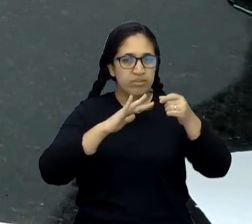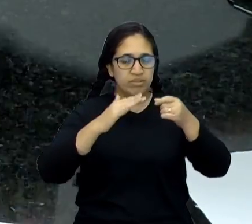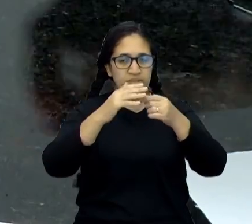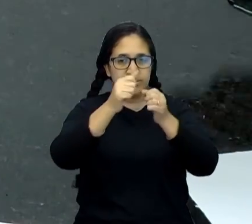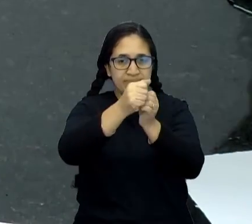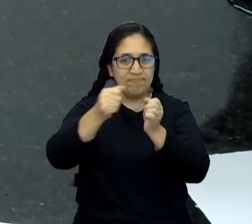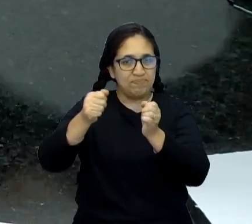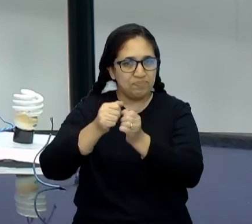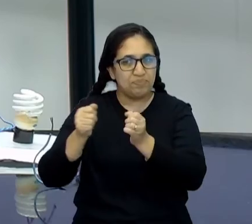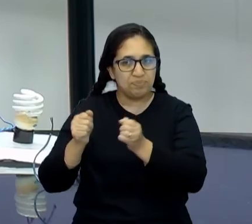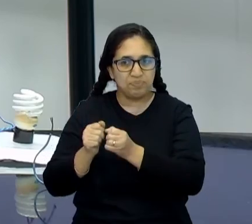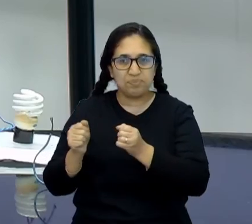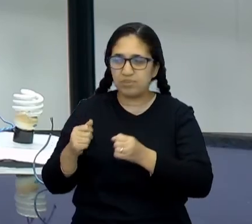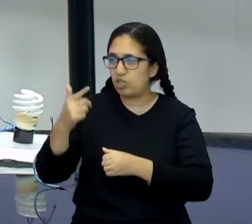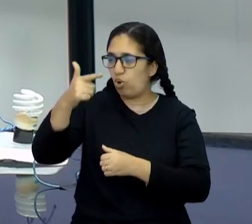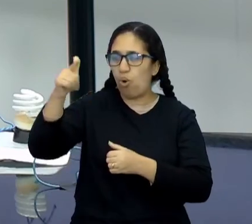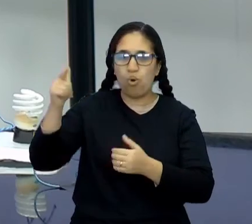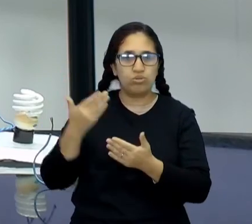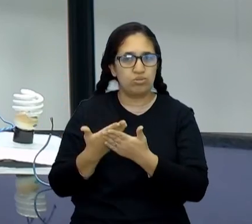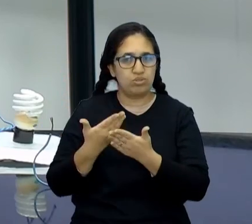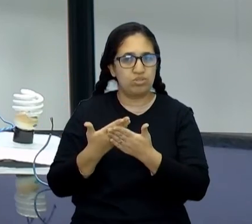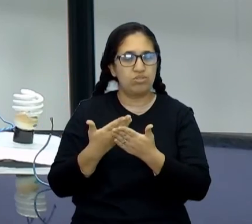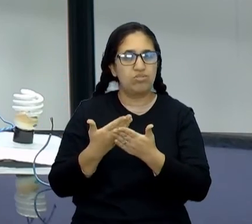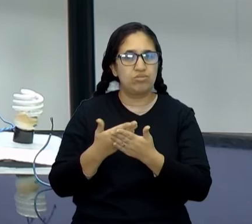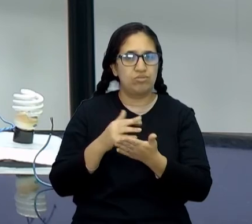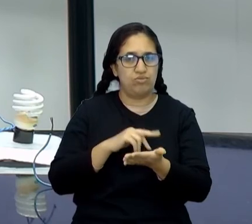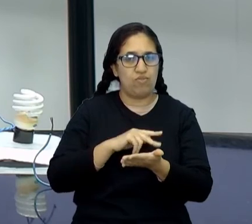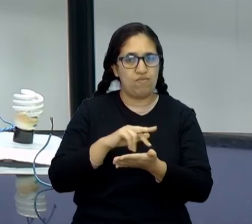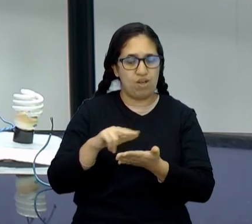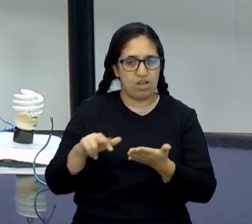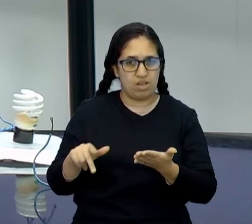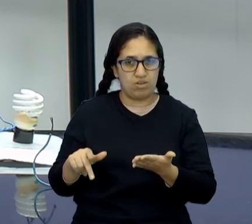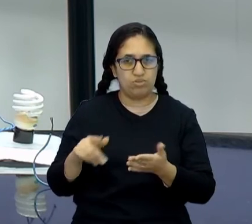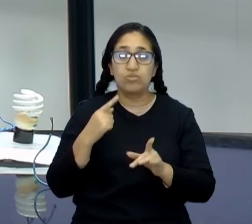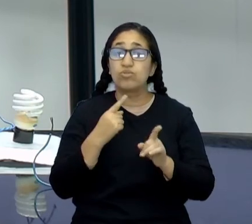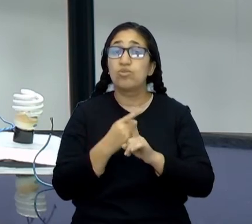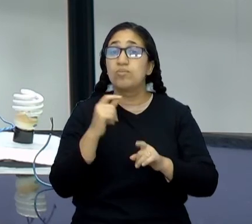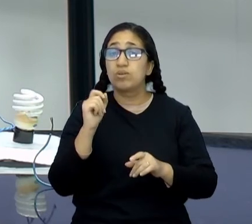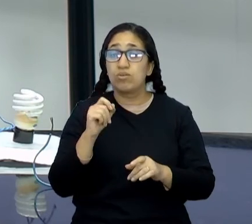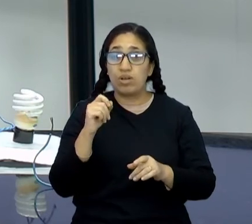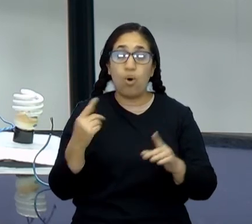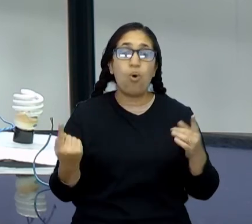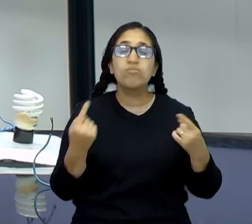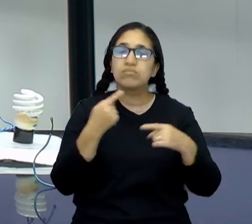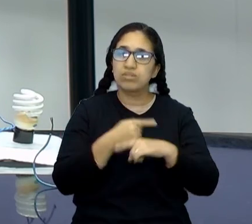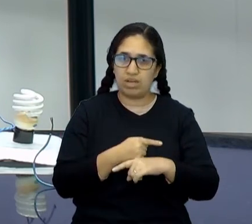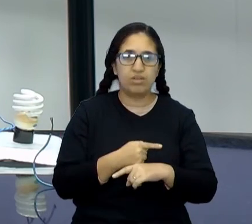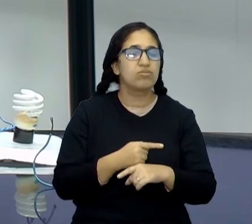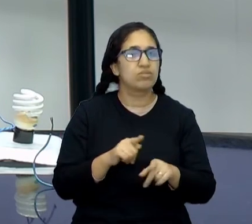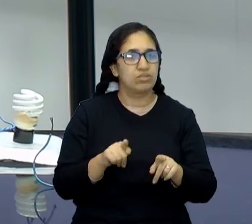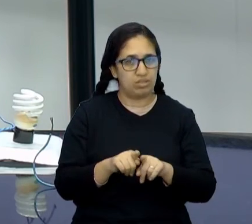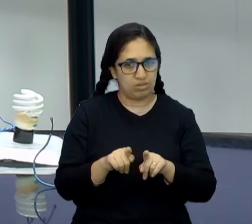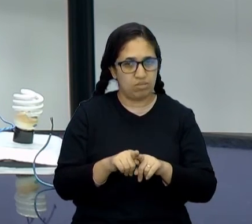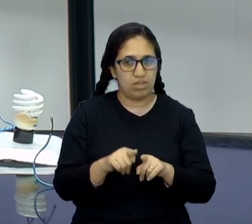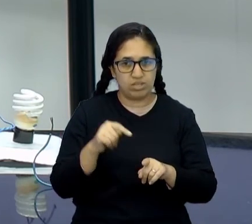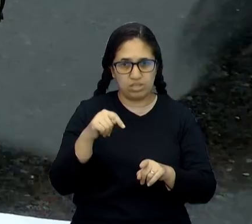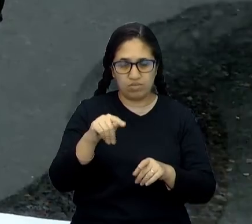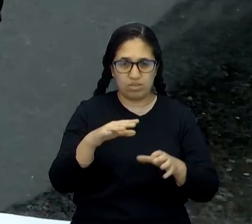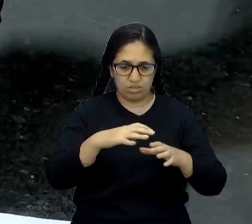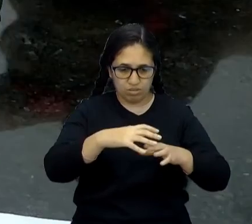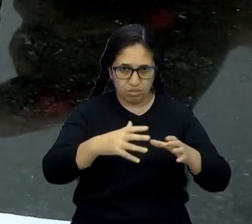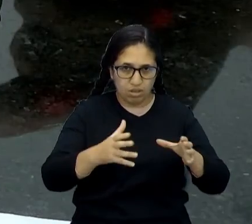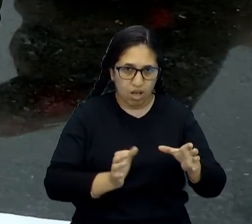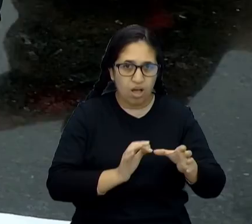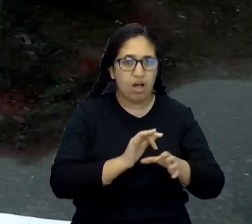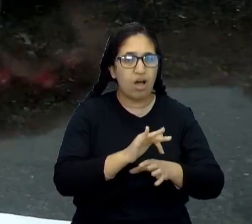cara, o Faraday e outros estudiosos, o Henry também, descobriu que o contrário também. Se você mexer o campo,